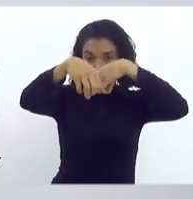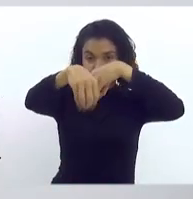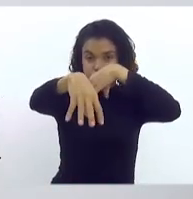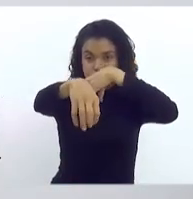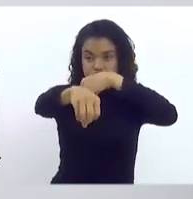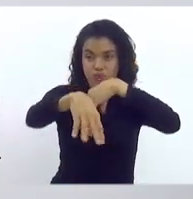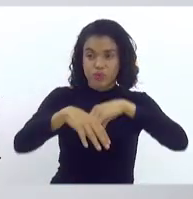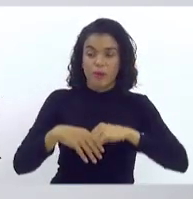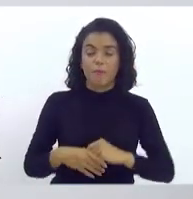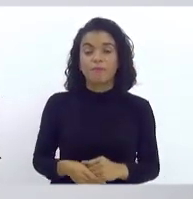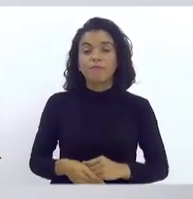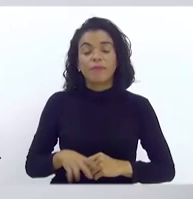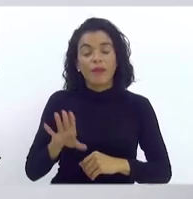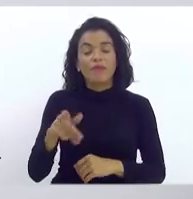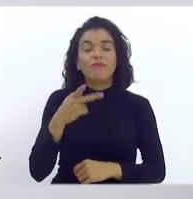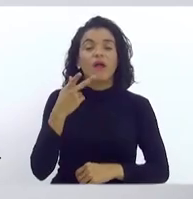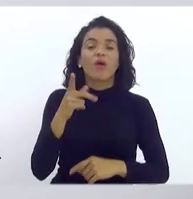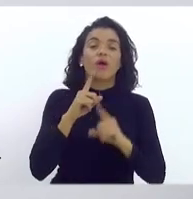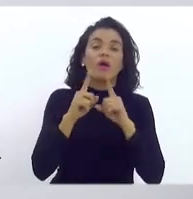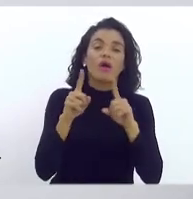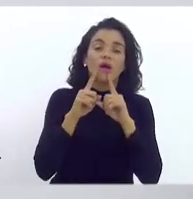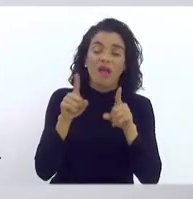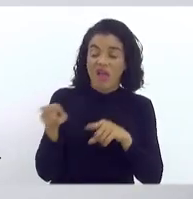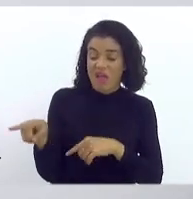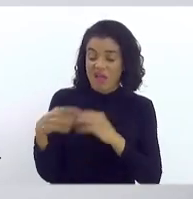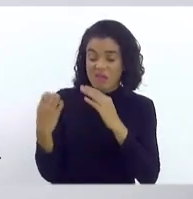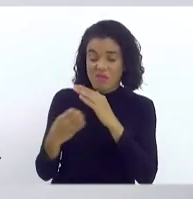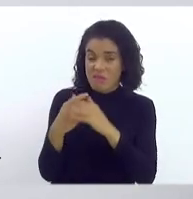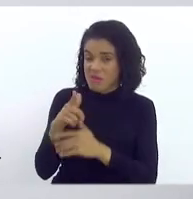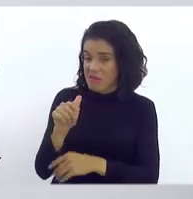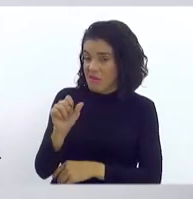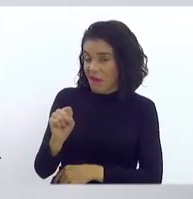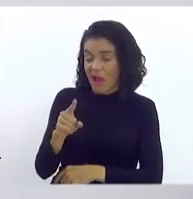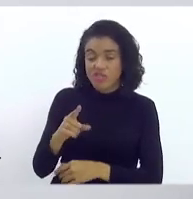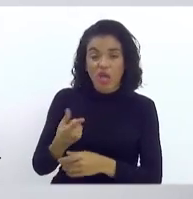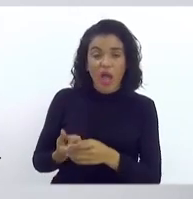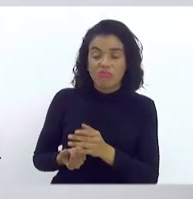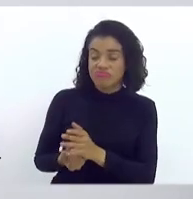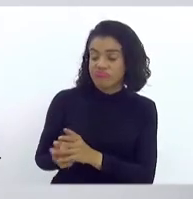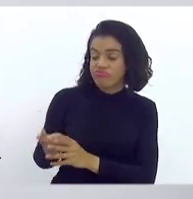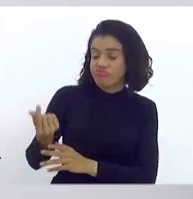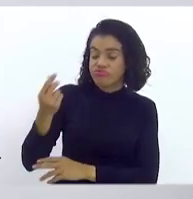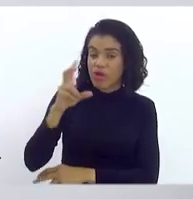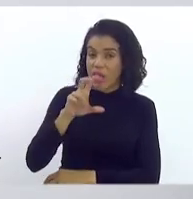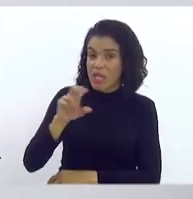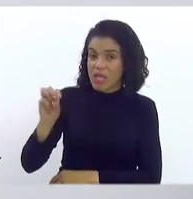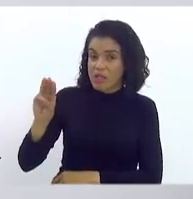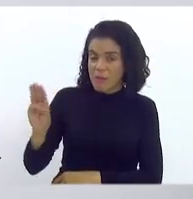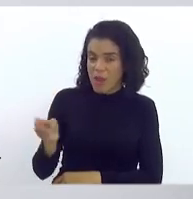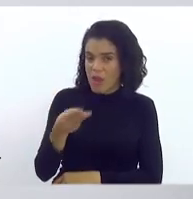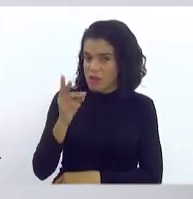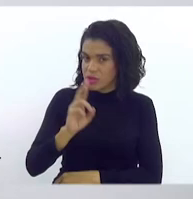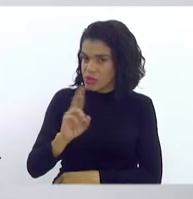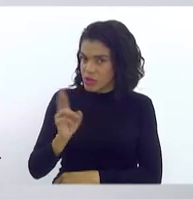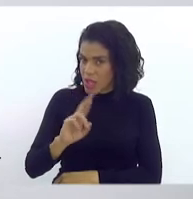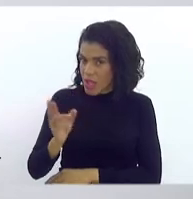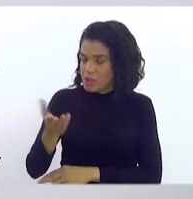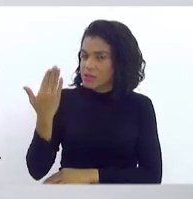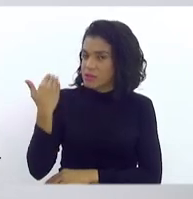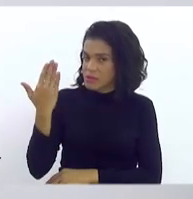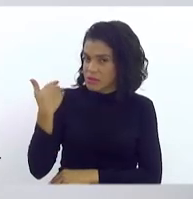pública, que alegou que a Naturgy faturou mais de R$500 milhões que não estavam previstos na última